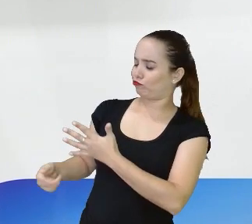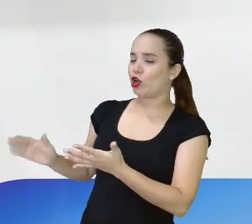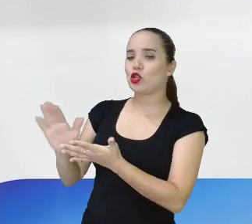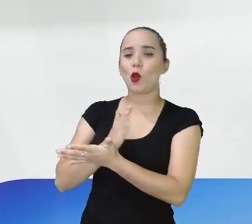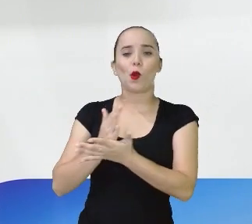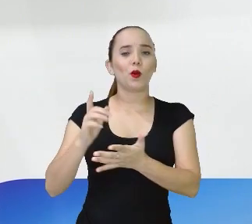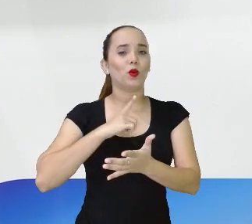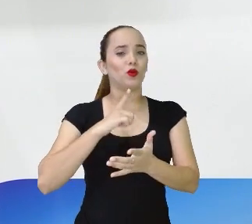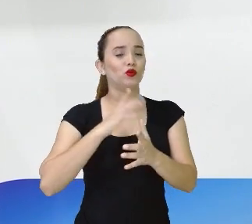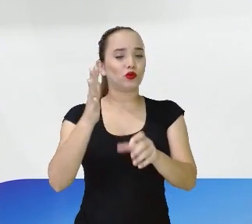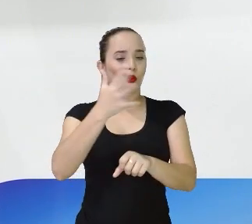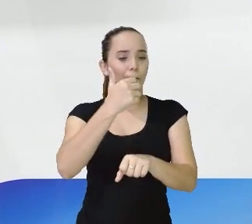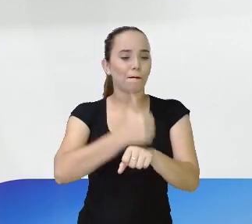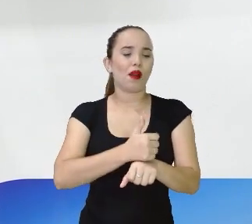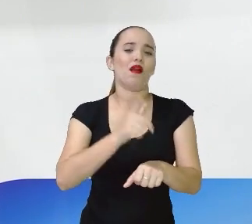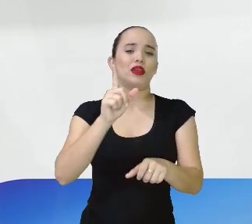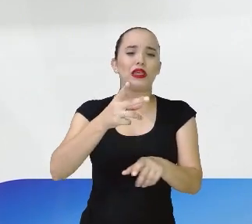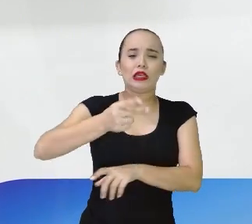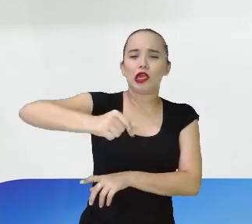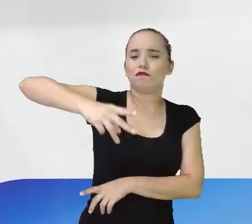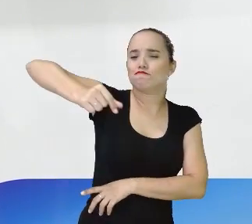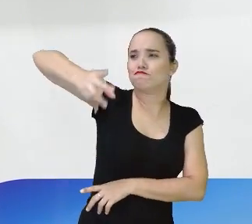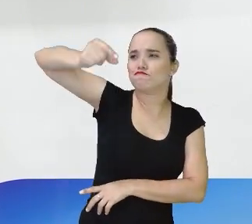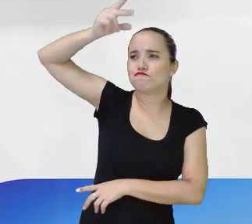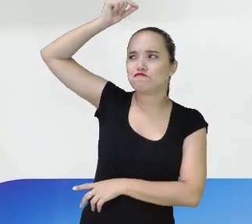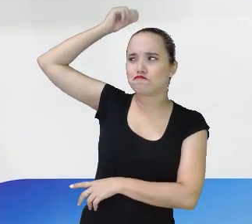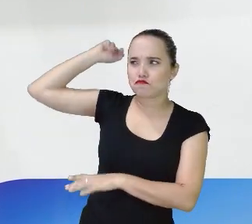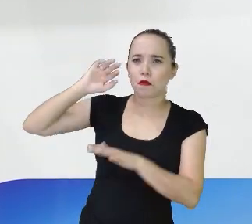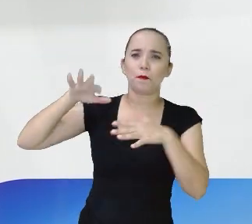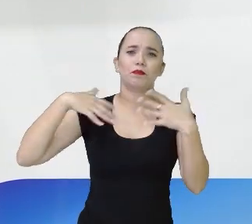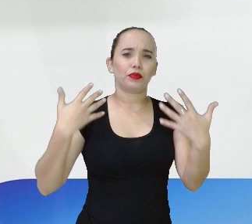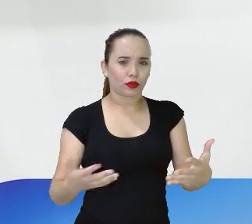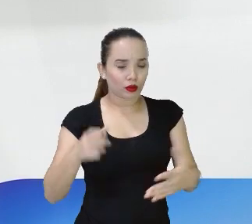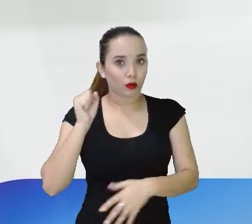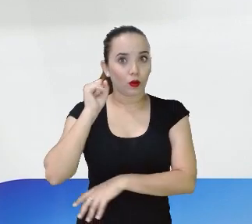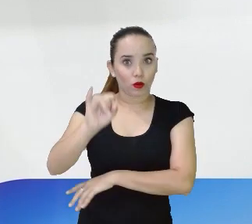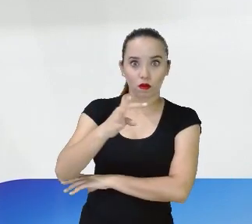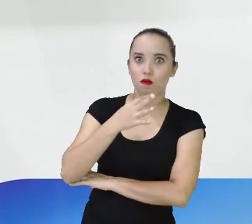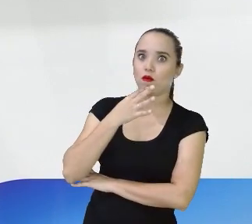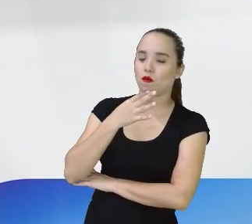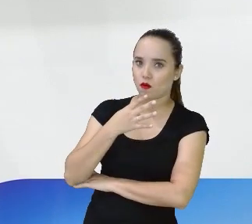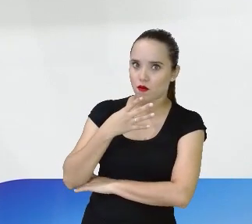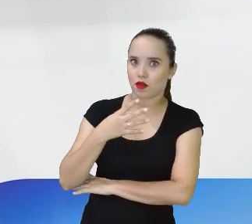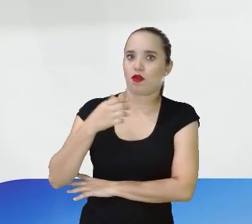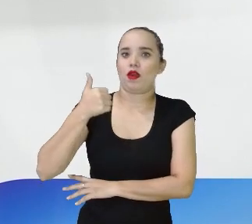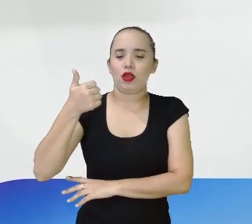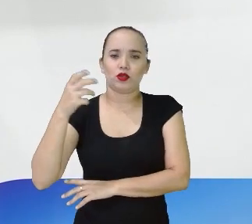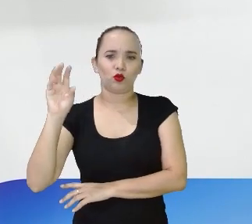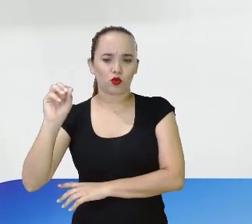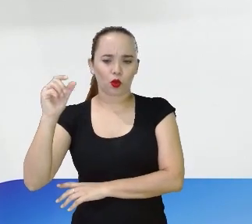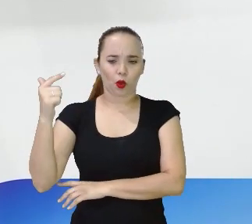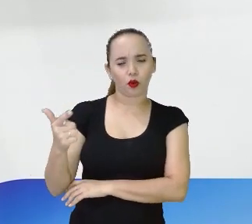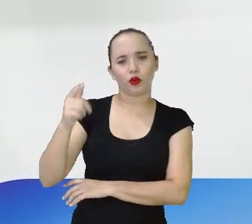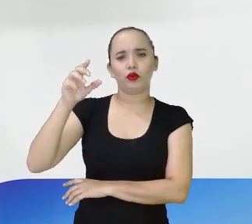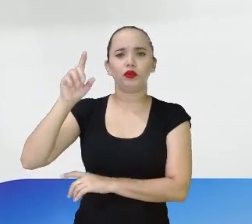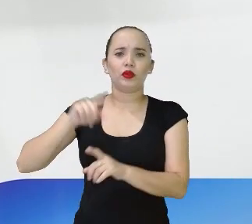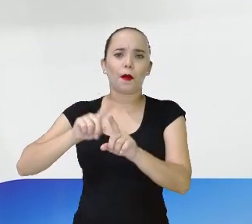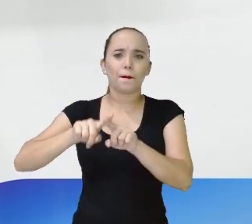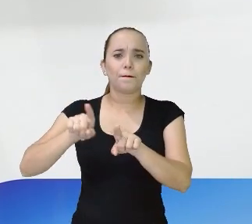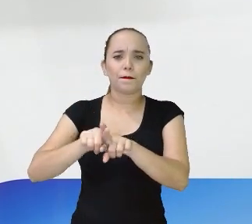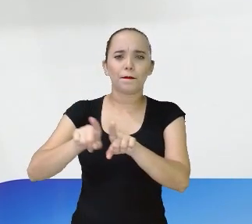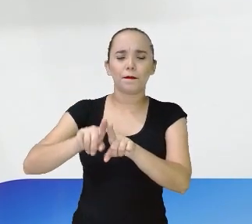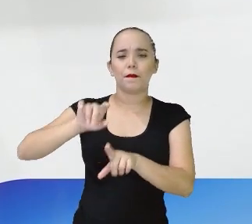da Jaqueira, como o Parque 13 de Maio. Então, assim, se conhece, que maravilha, continue passeando e visitando